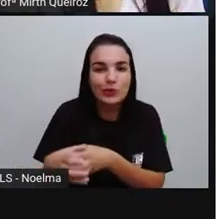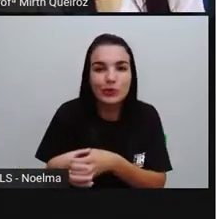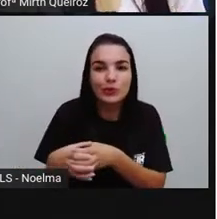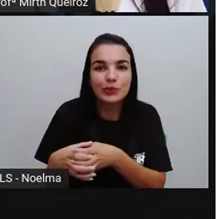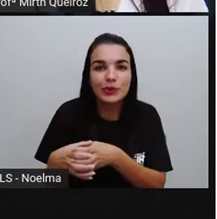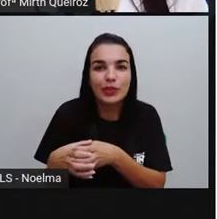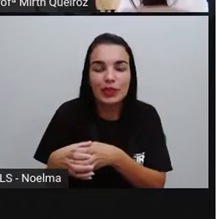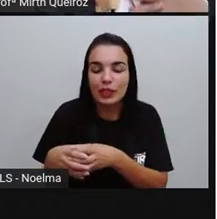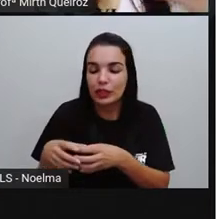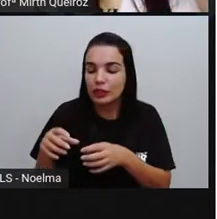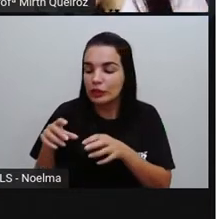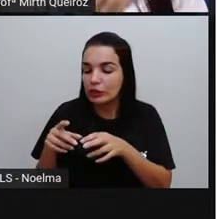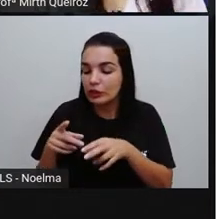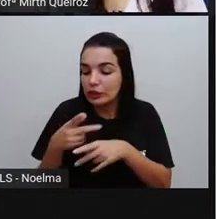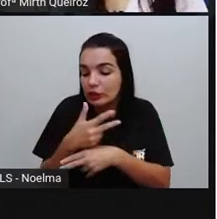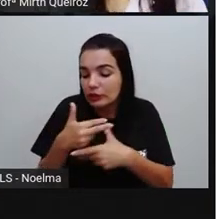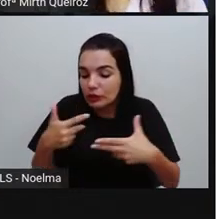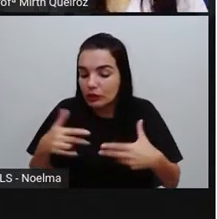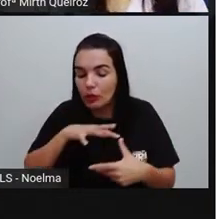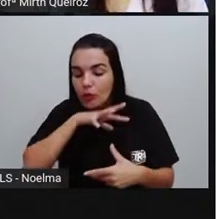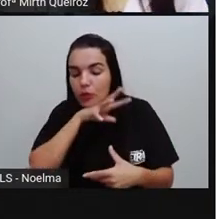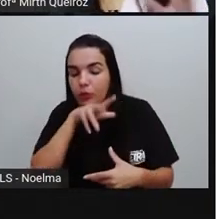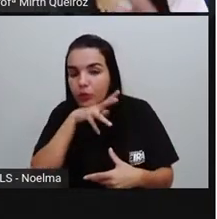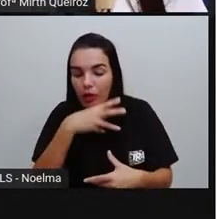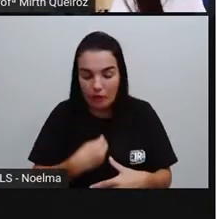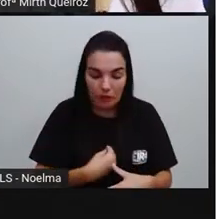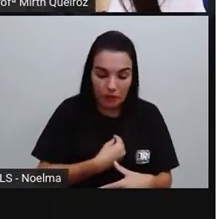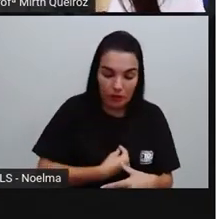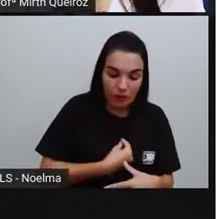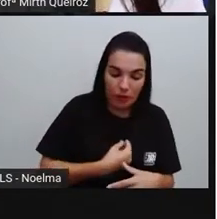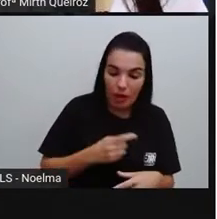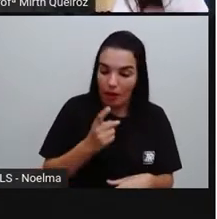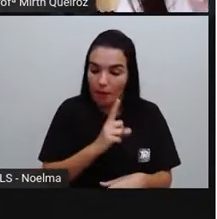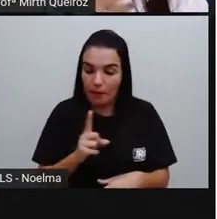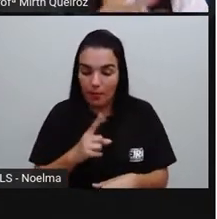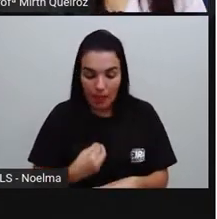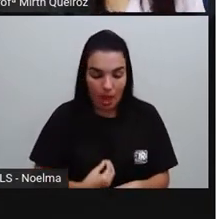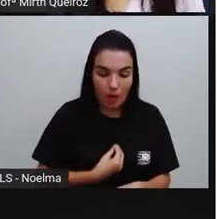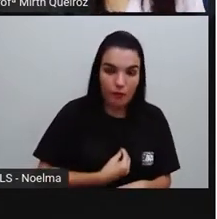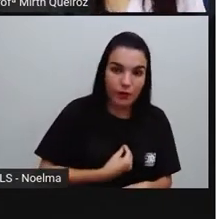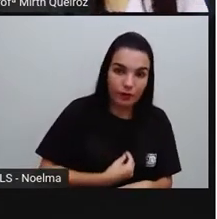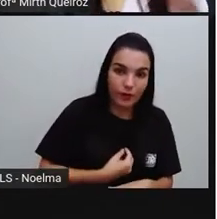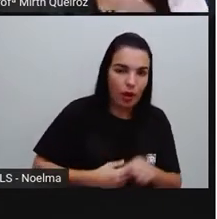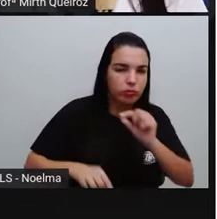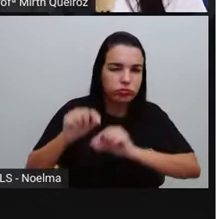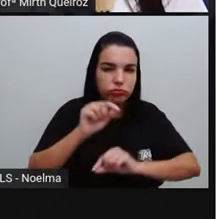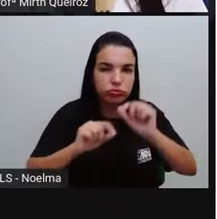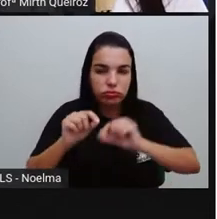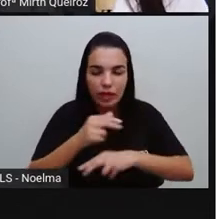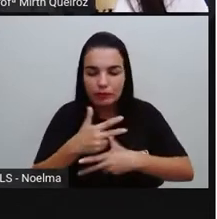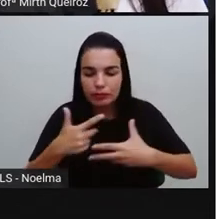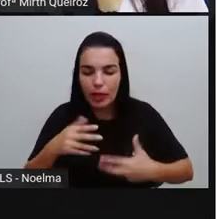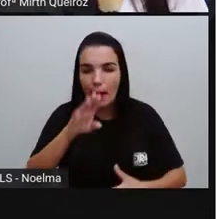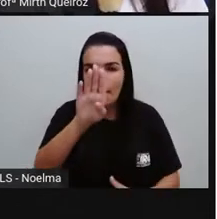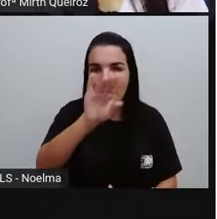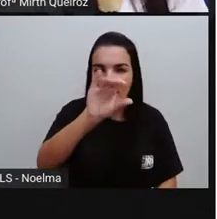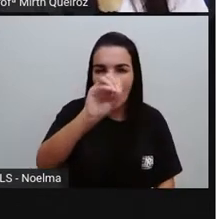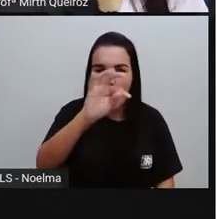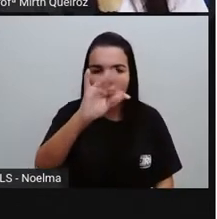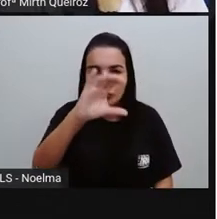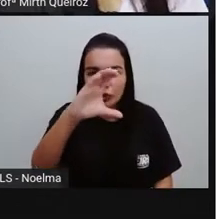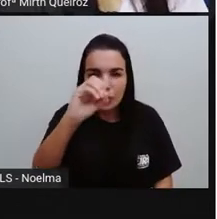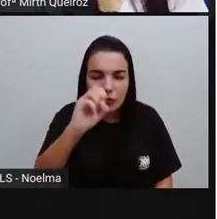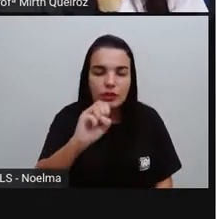de seres vivos e não vivos, que são os fatores bióticos e abióticos, em um determinado